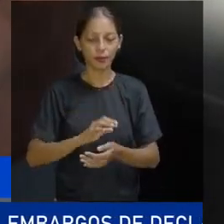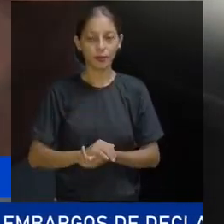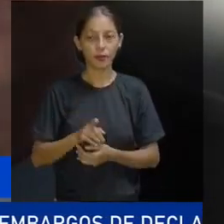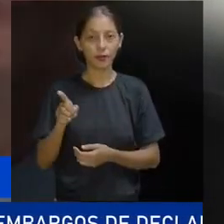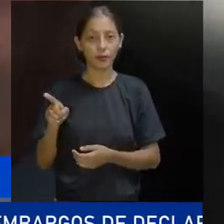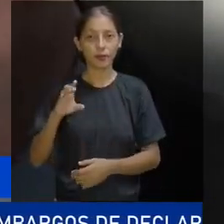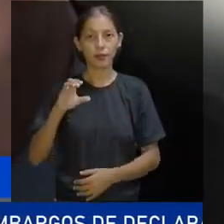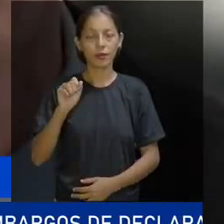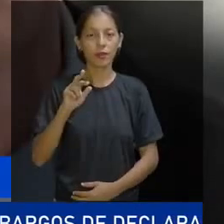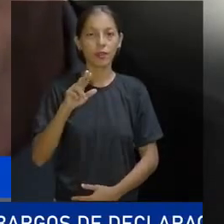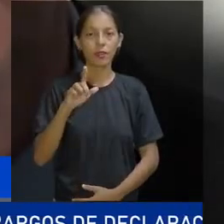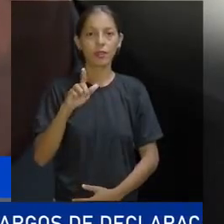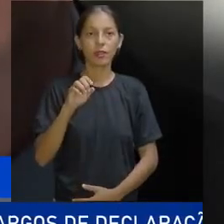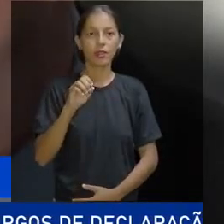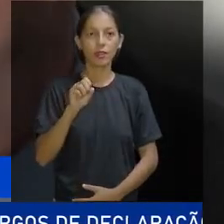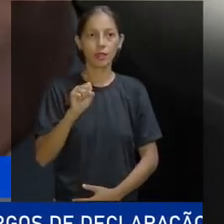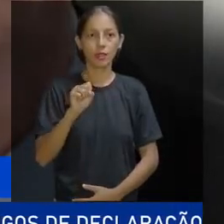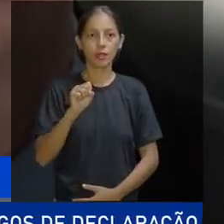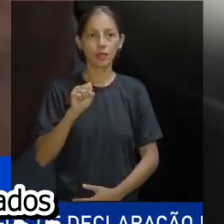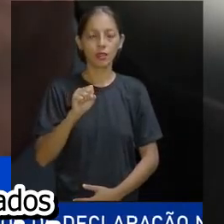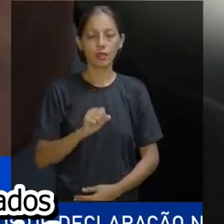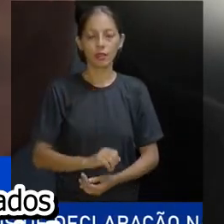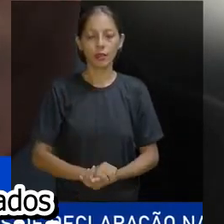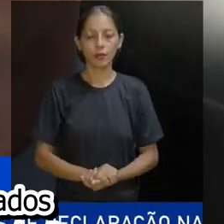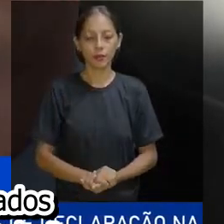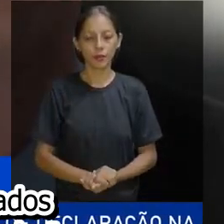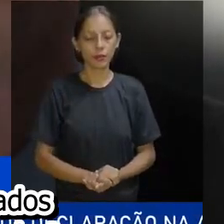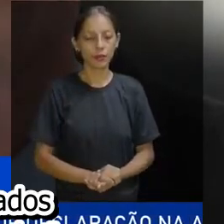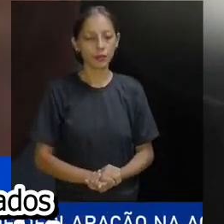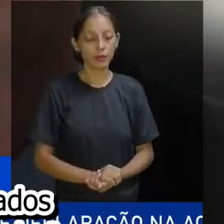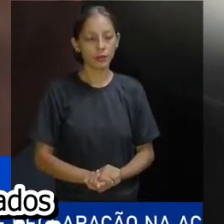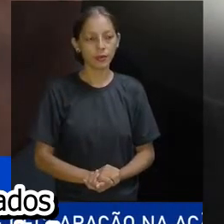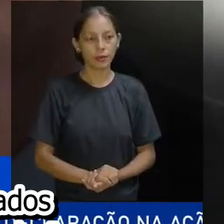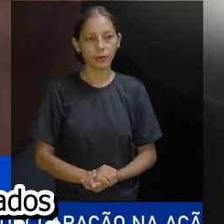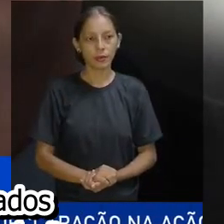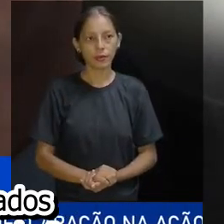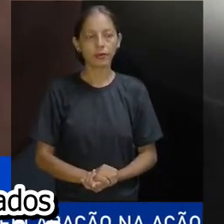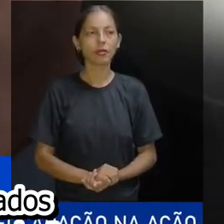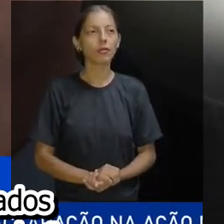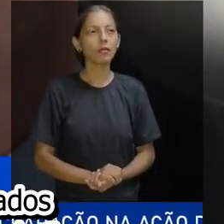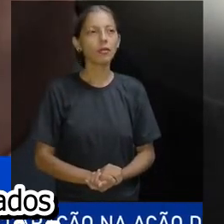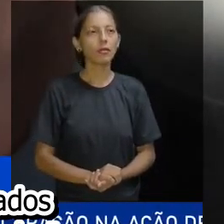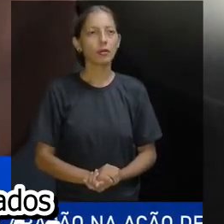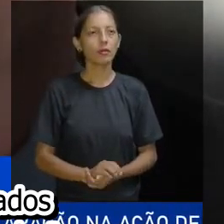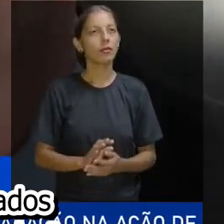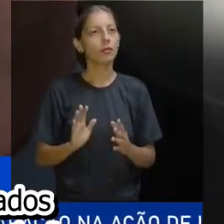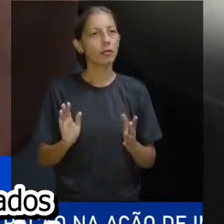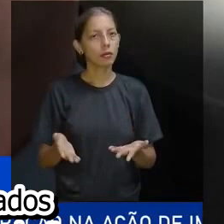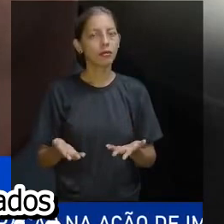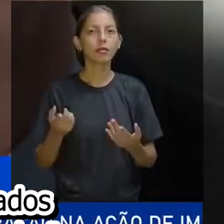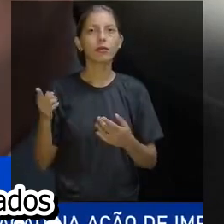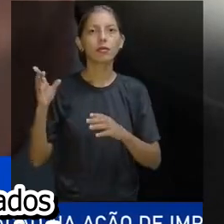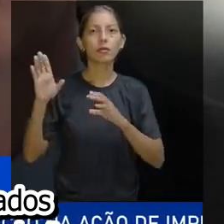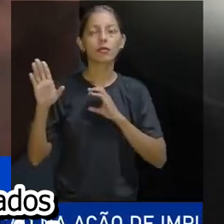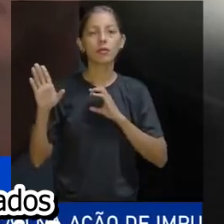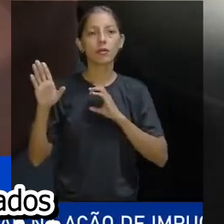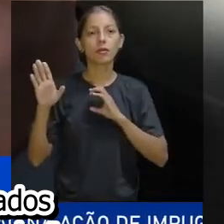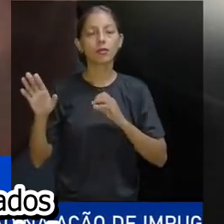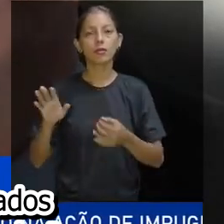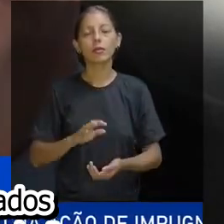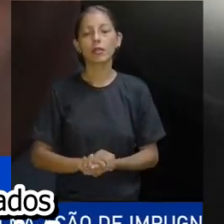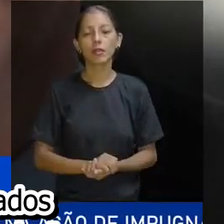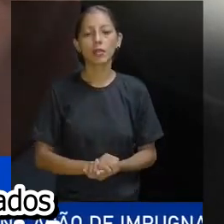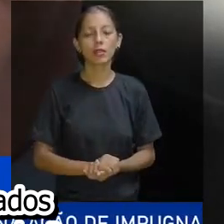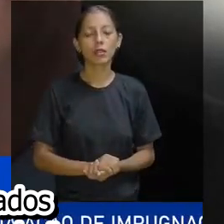Alberto Lobato Lima. No tocante às contestações, apenas os demandados Raifran Macedo